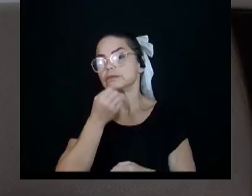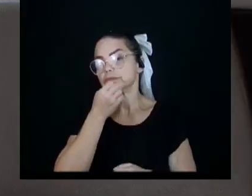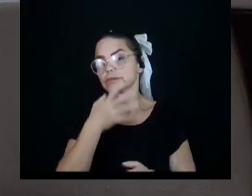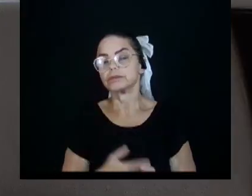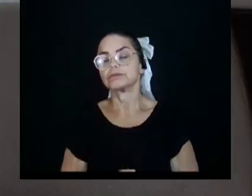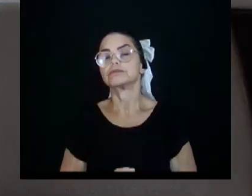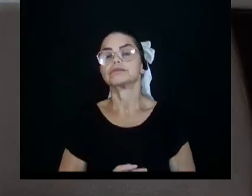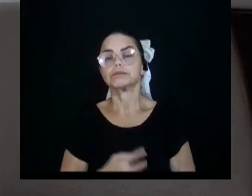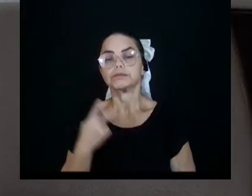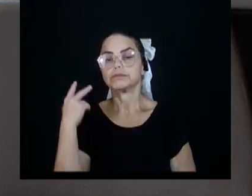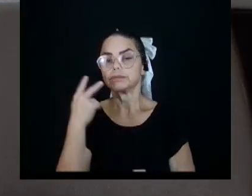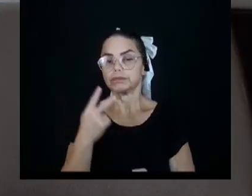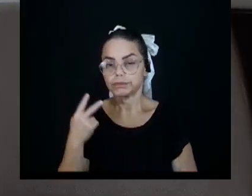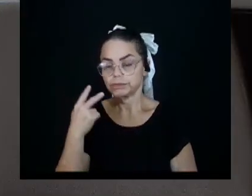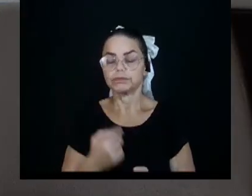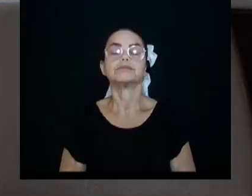devemos,